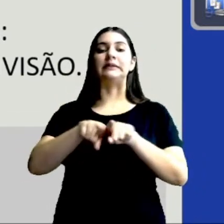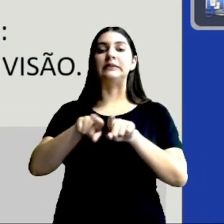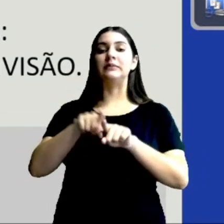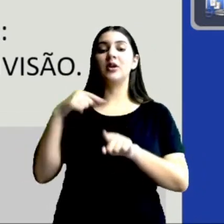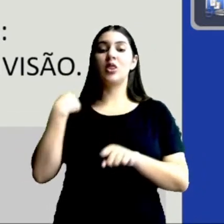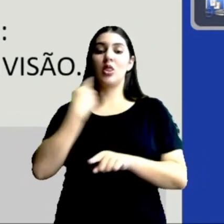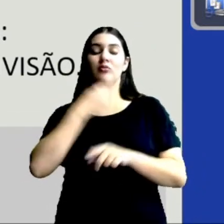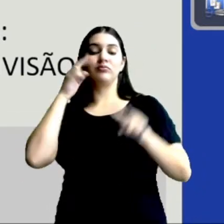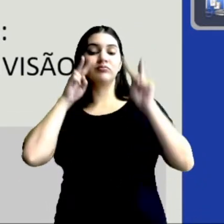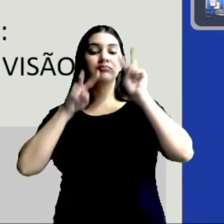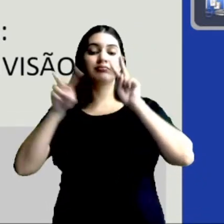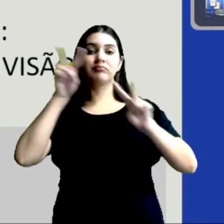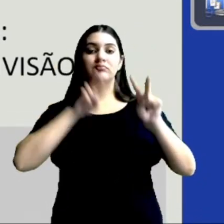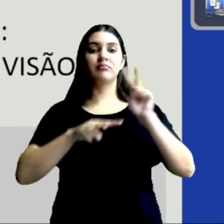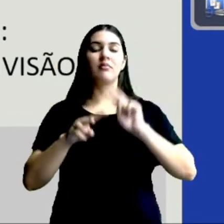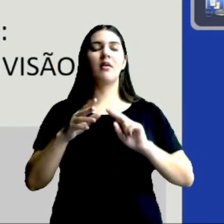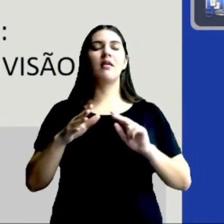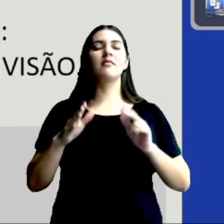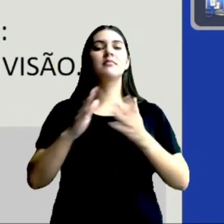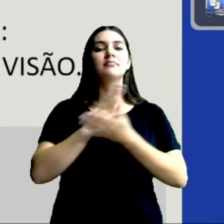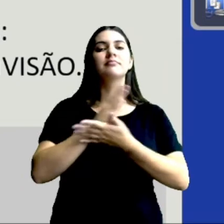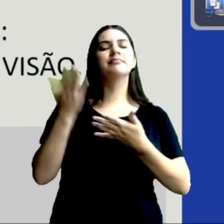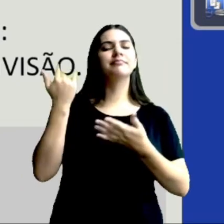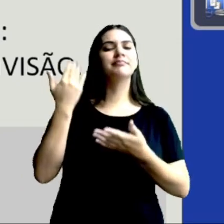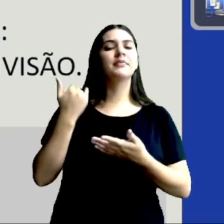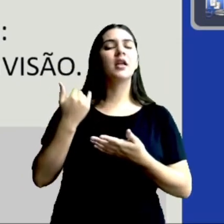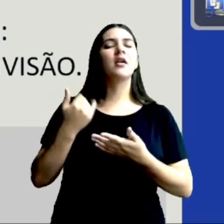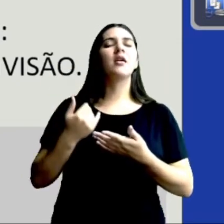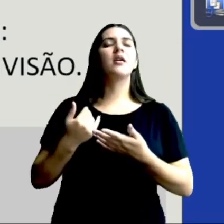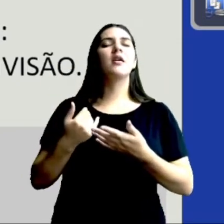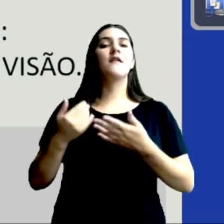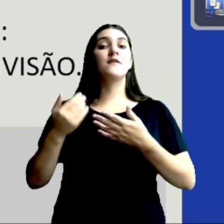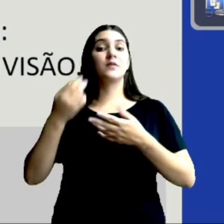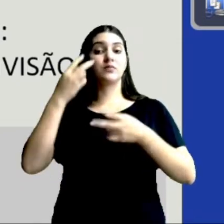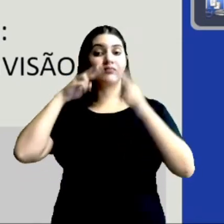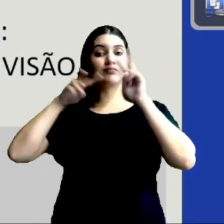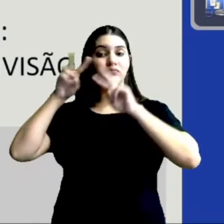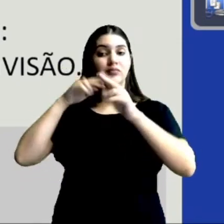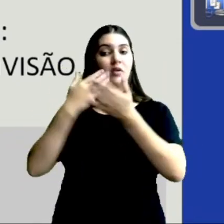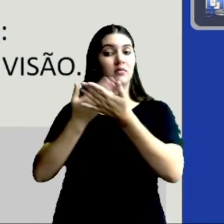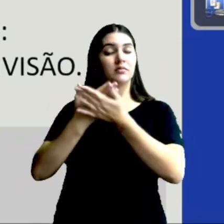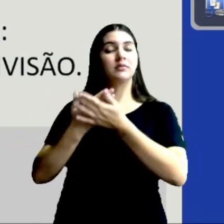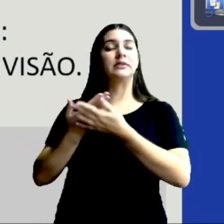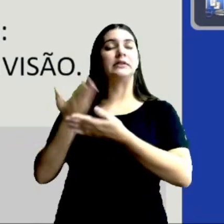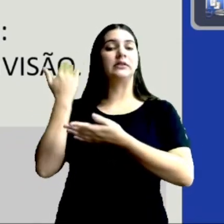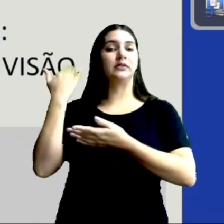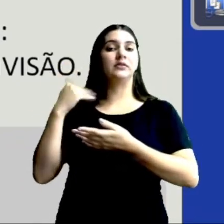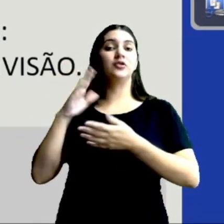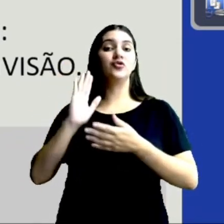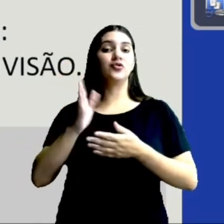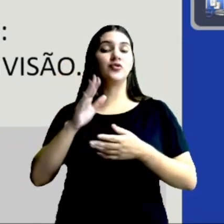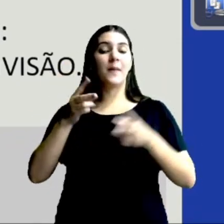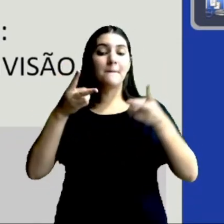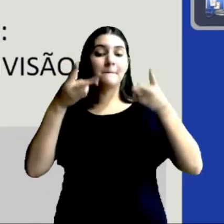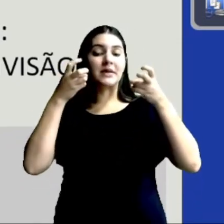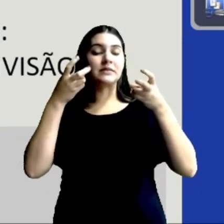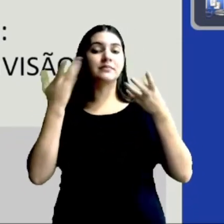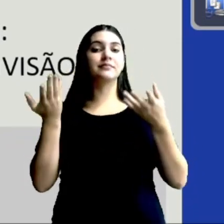vimos... Qualquer coisa, volta lá, assista a aulas anteriores. Nós já vimos algumas propriedades